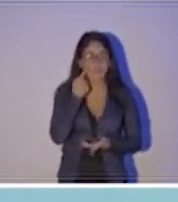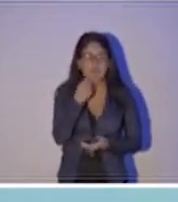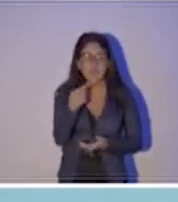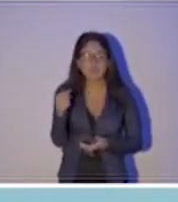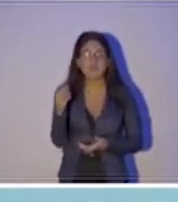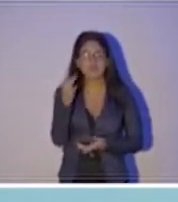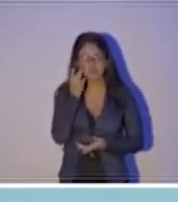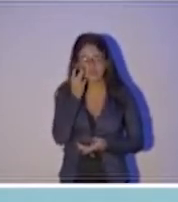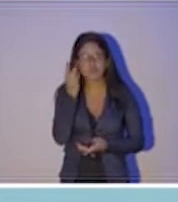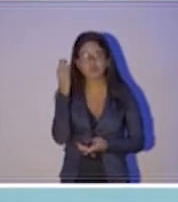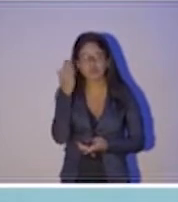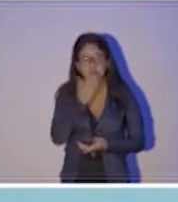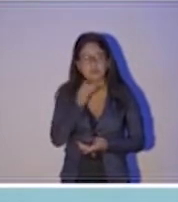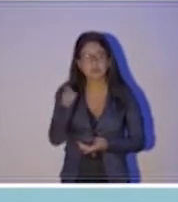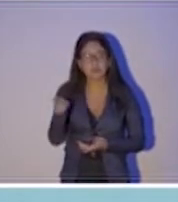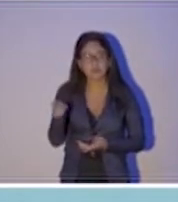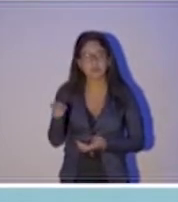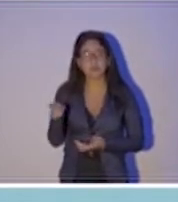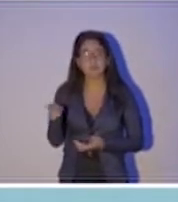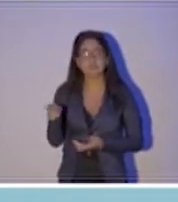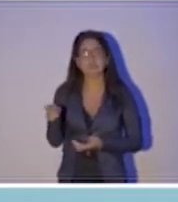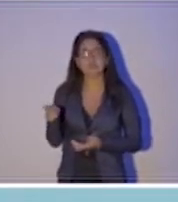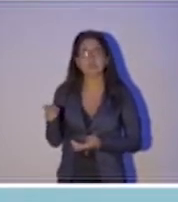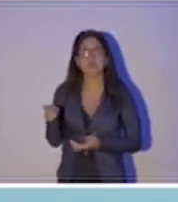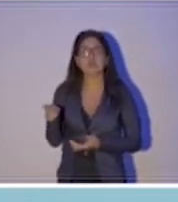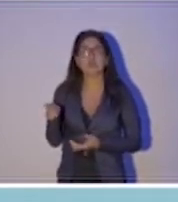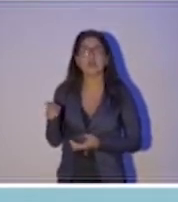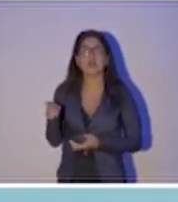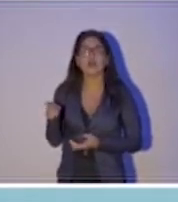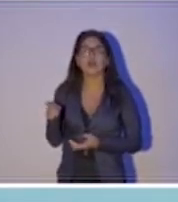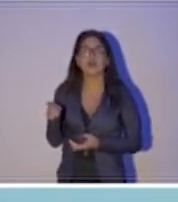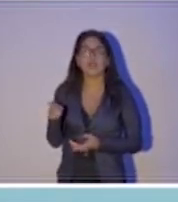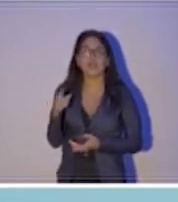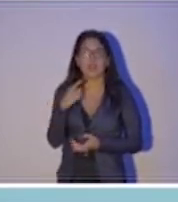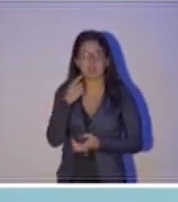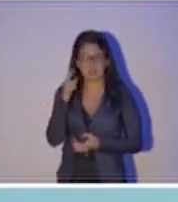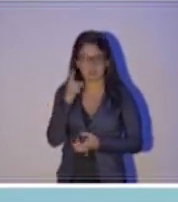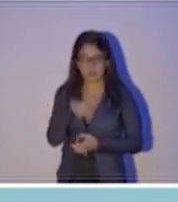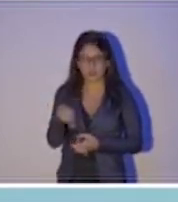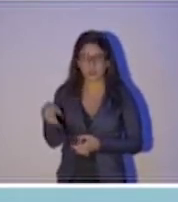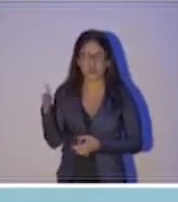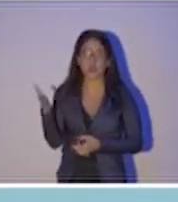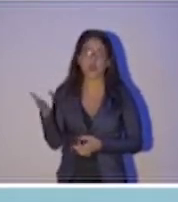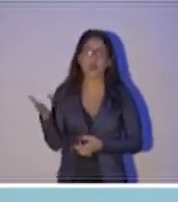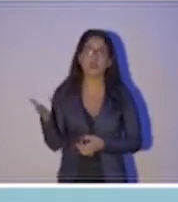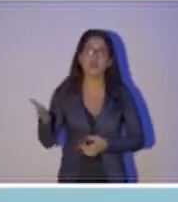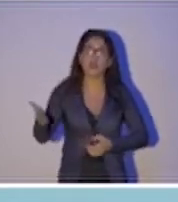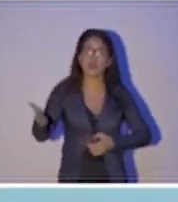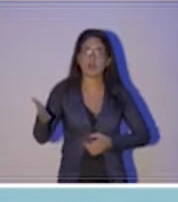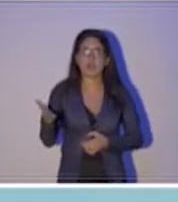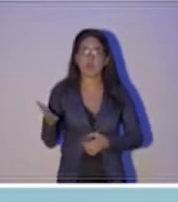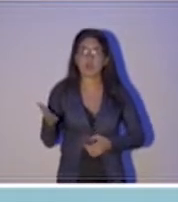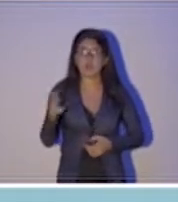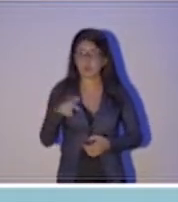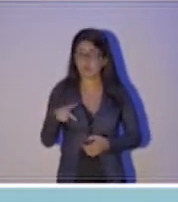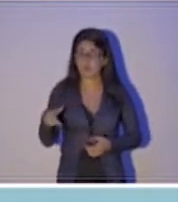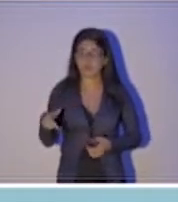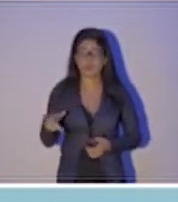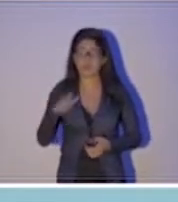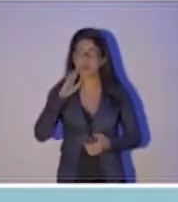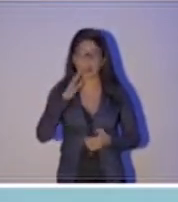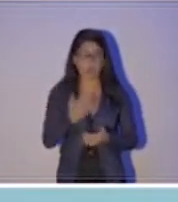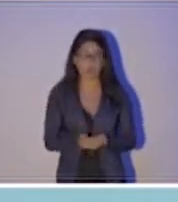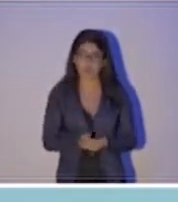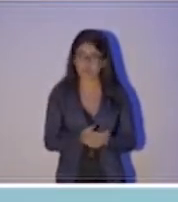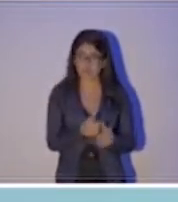presenciei isso na minha prática, é encontrar professores que não acreditam, que